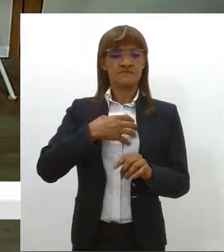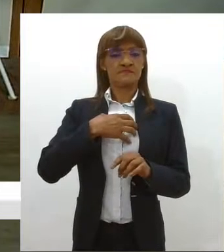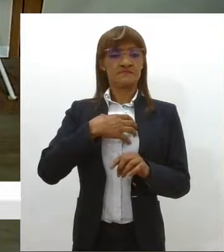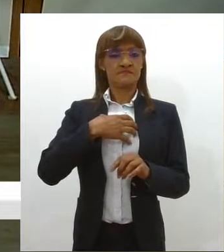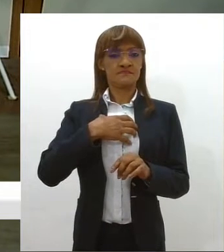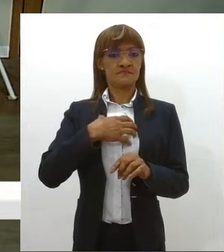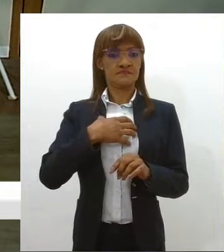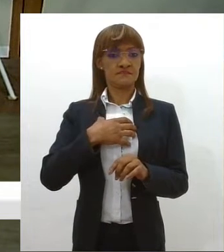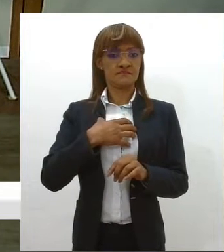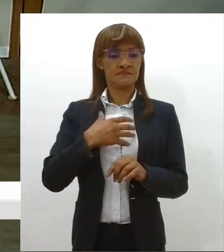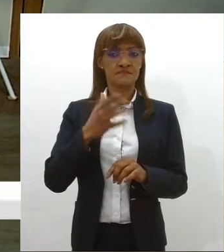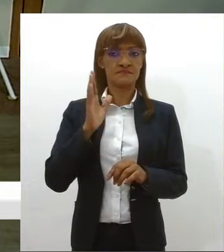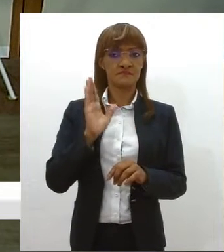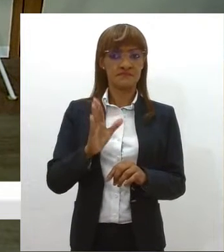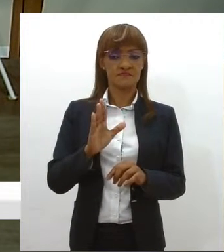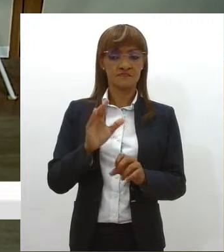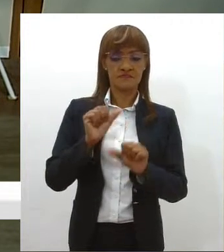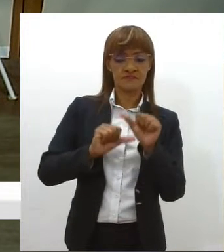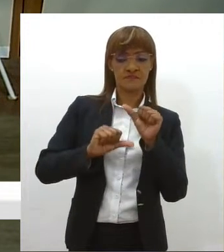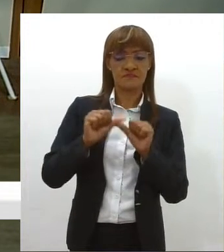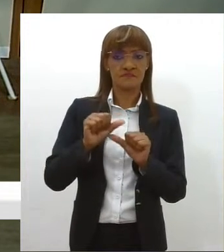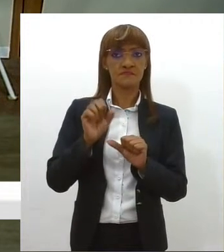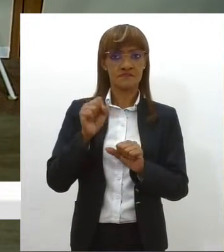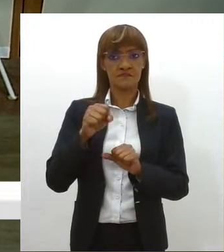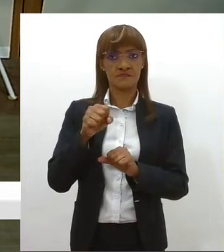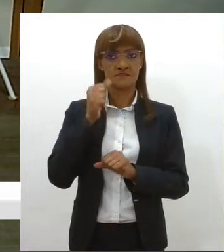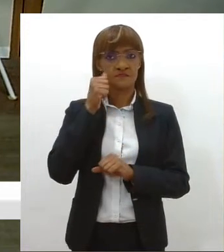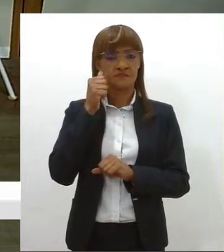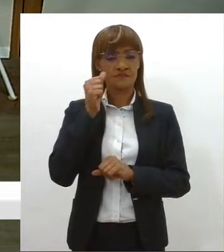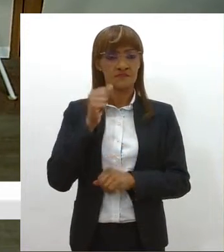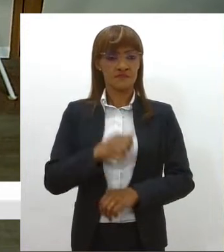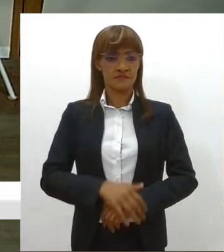vacina alterou o ciclo menstrual da mulher?